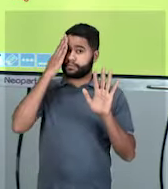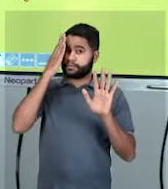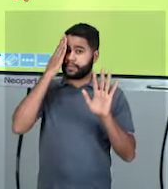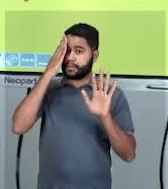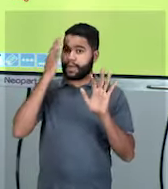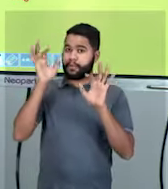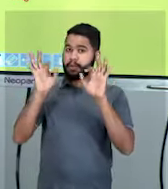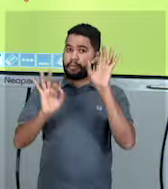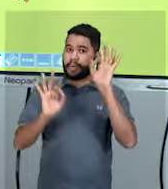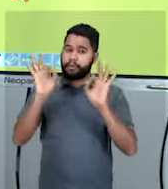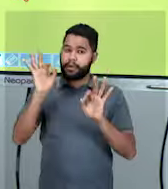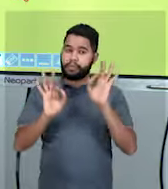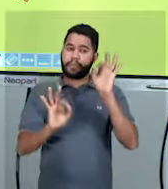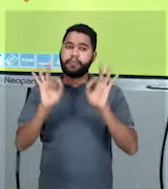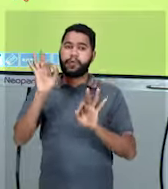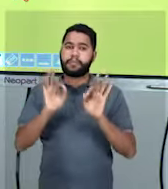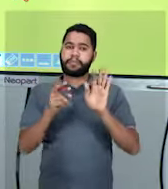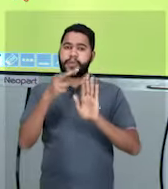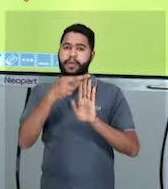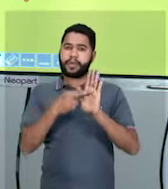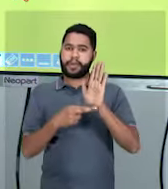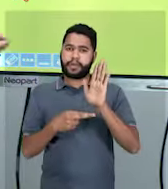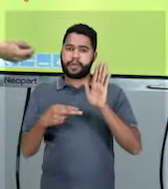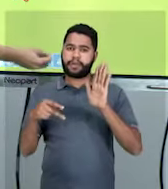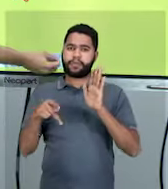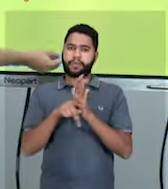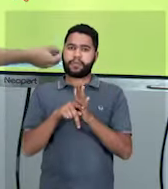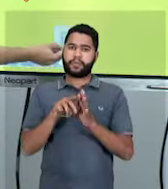da forma na regra de 3.